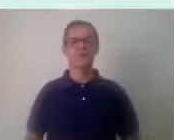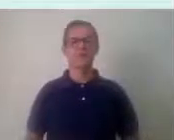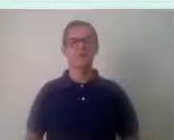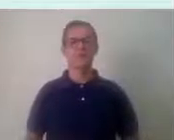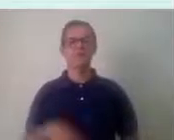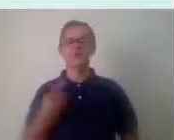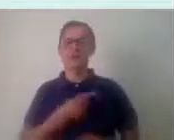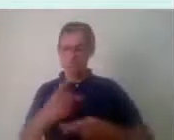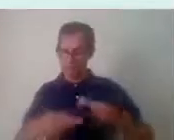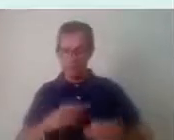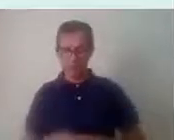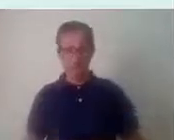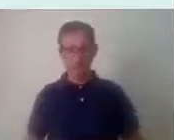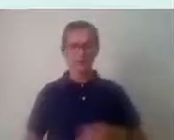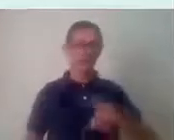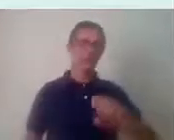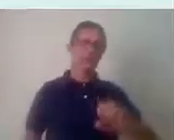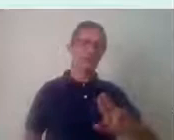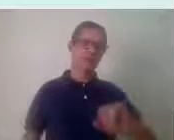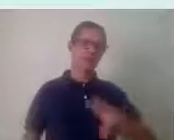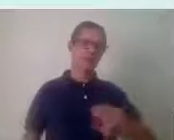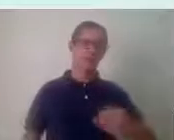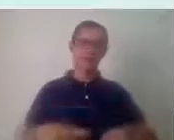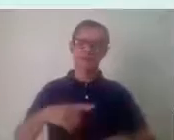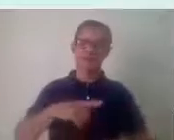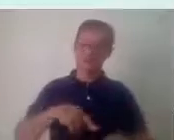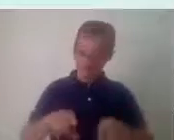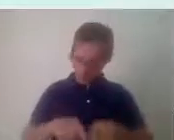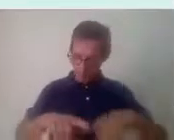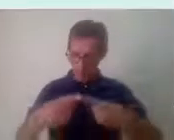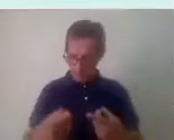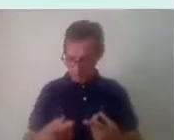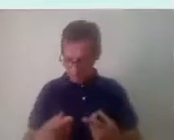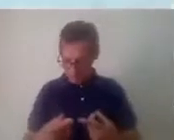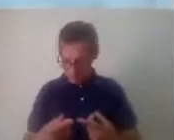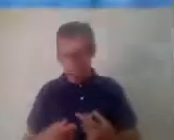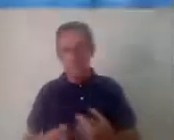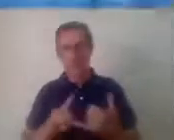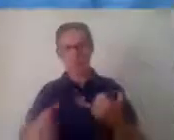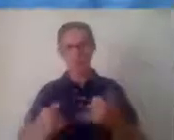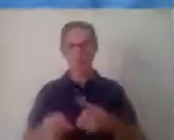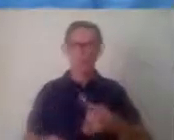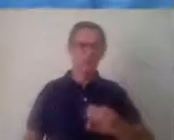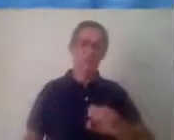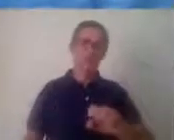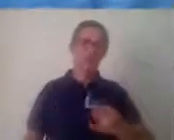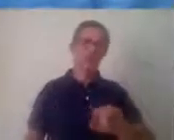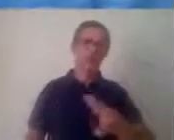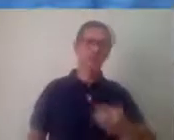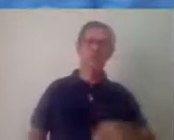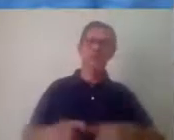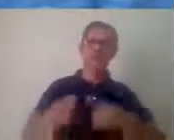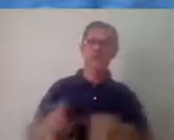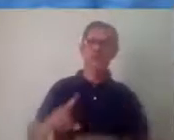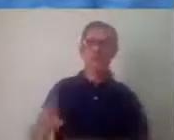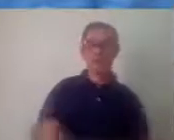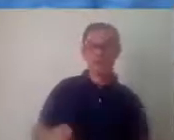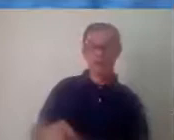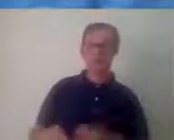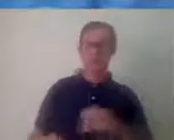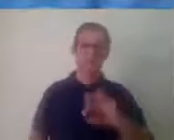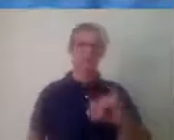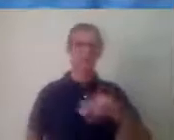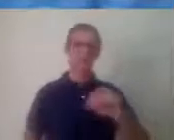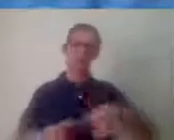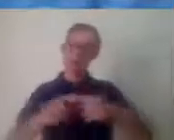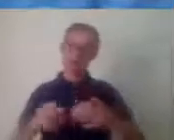Quando nós falamos em derivadas, nós temos aí uma aplicação direta das derivadas, que é justamente otimização.